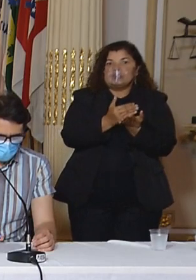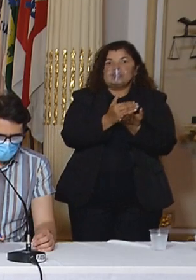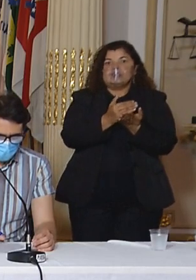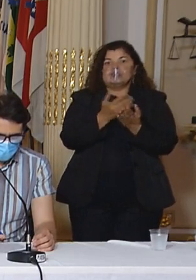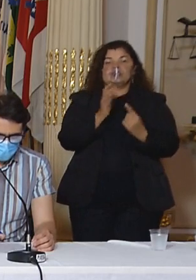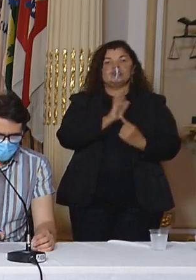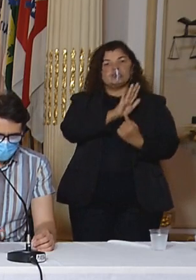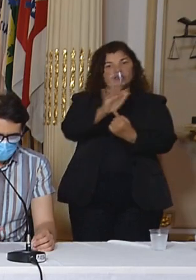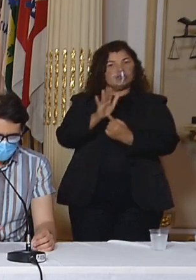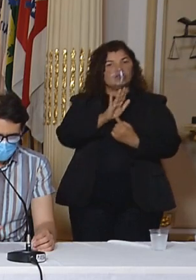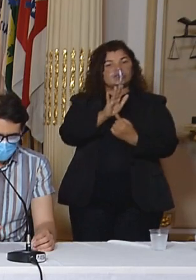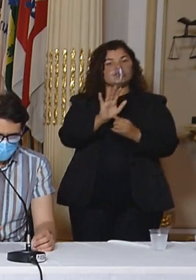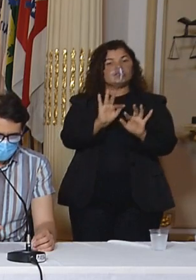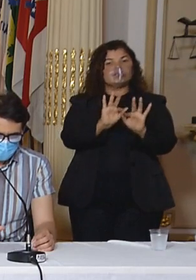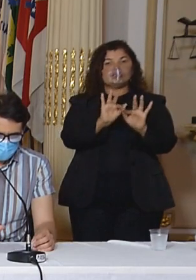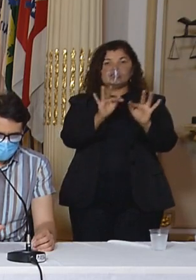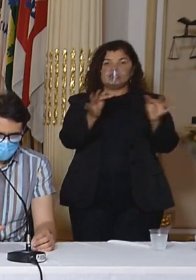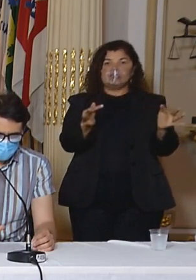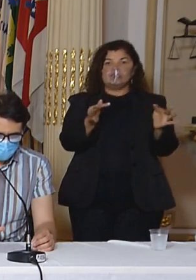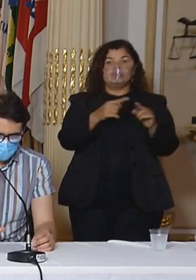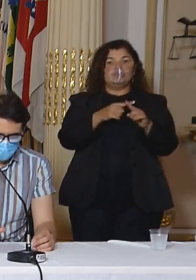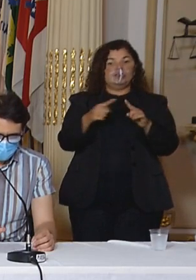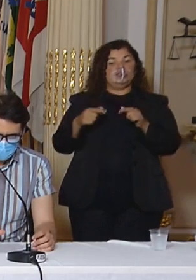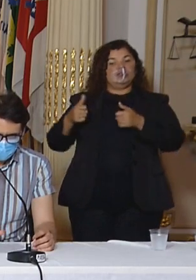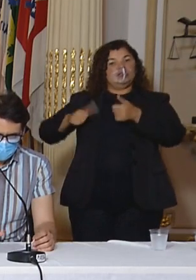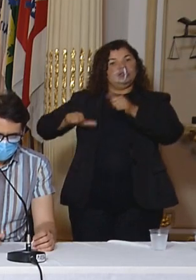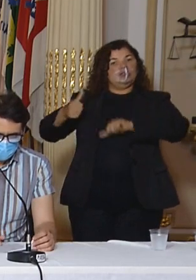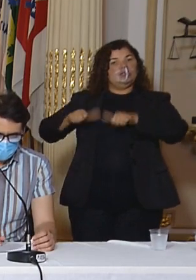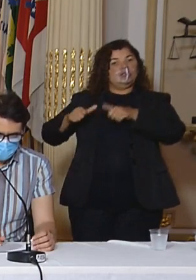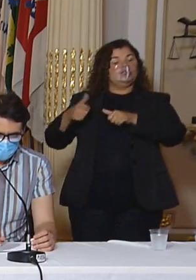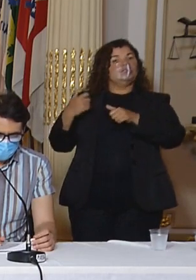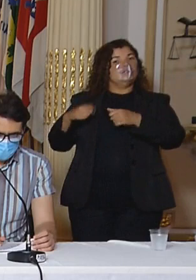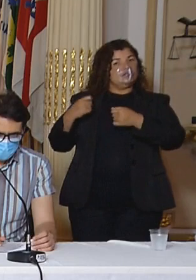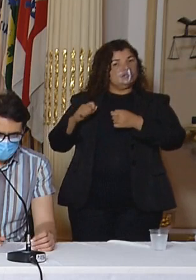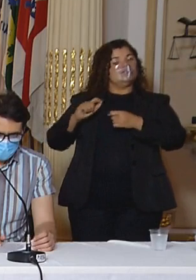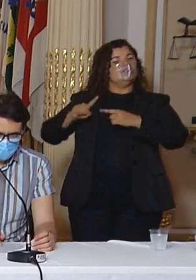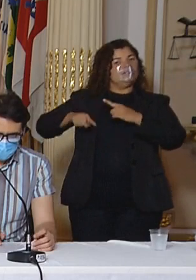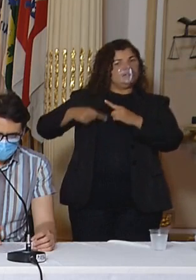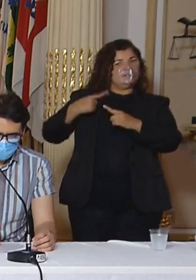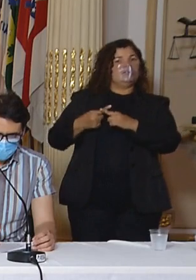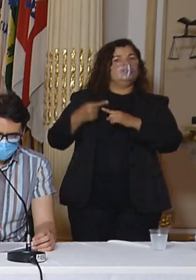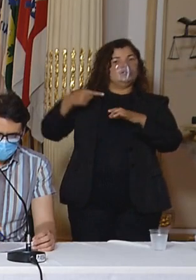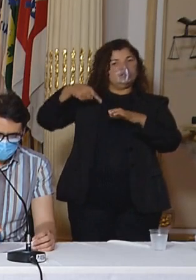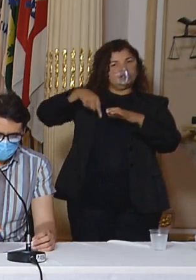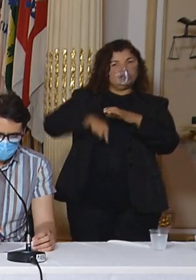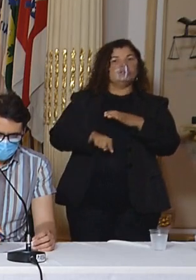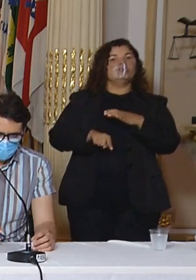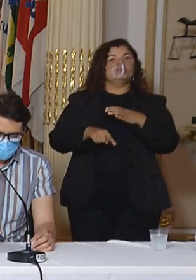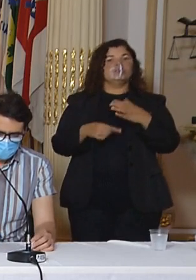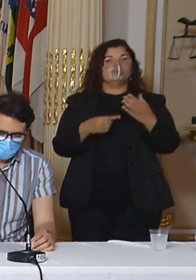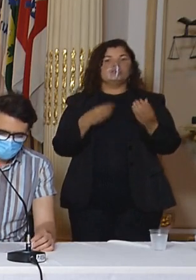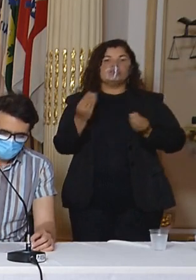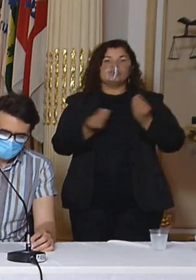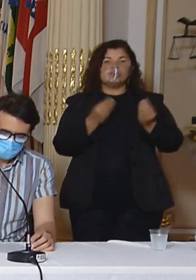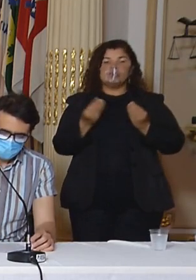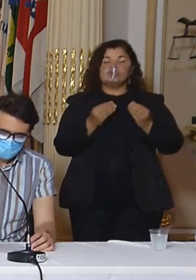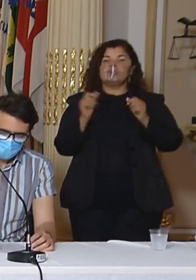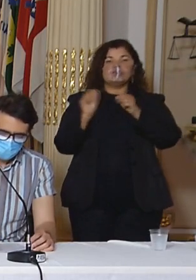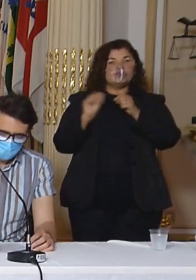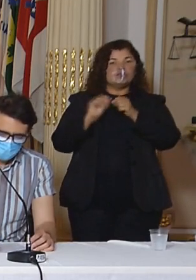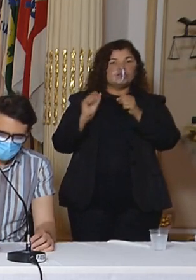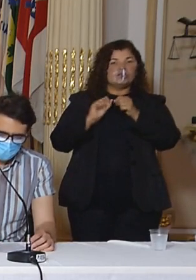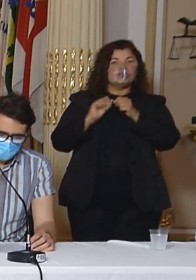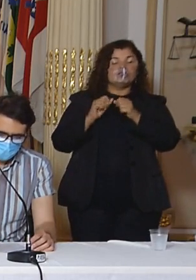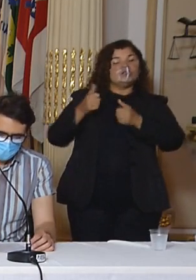uma forma para vocês mais simples, mas as análises precisam ser mais complexas. Elas precisam ser feitas a partir